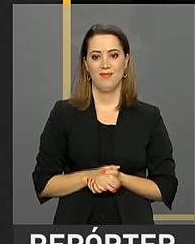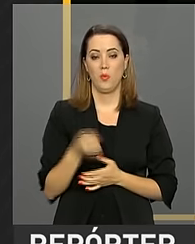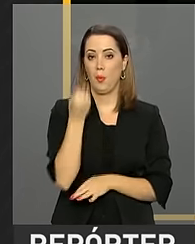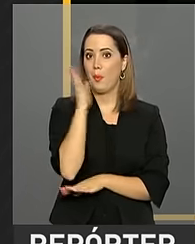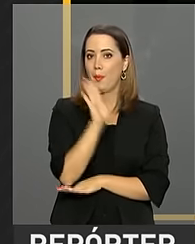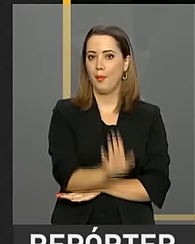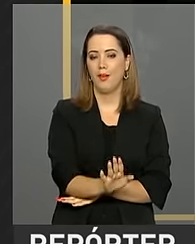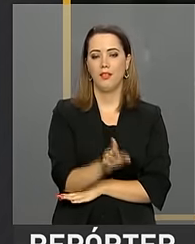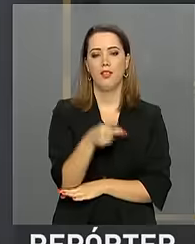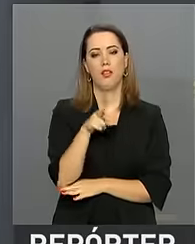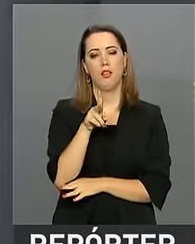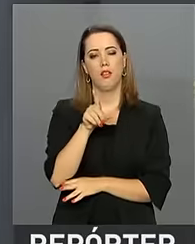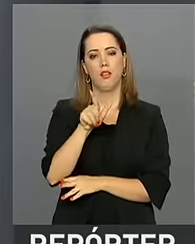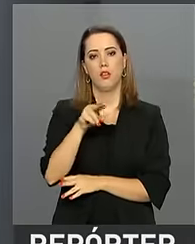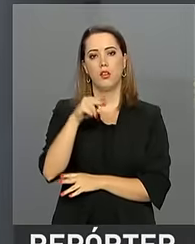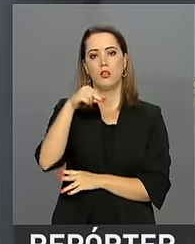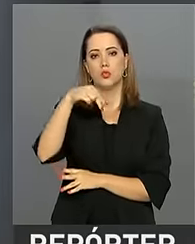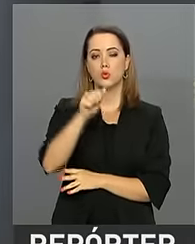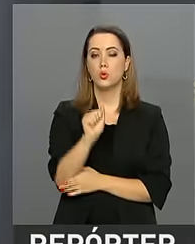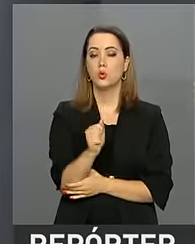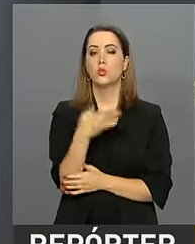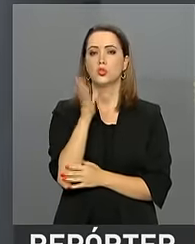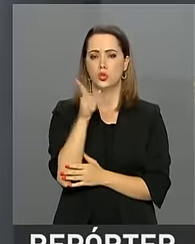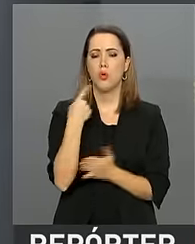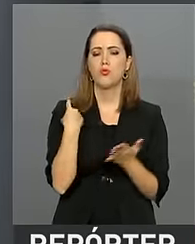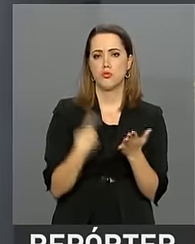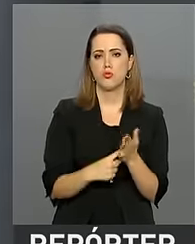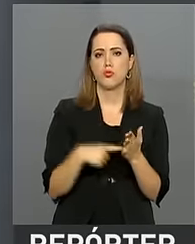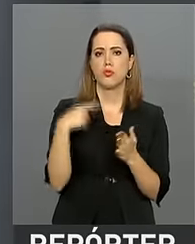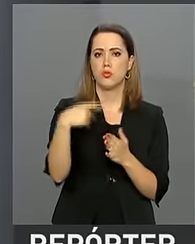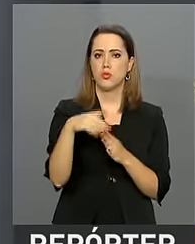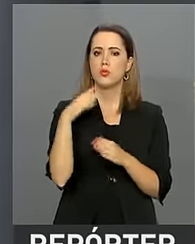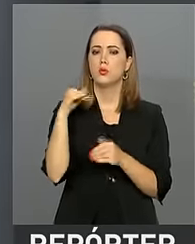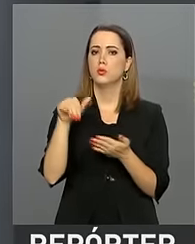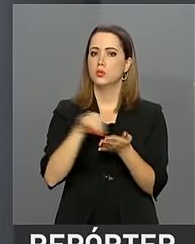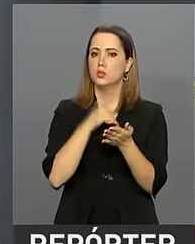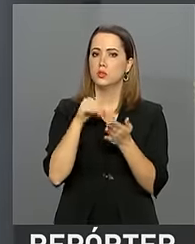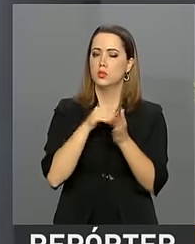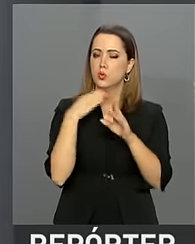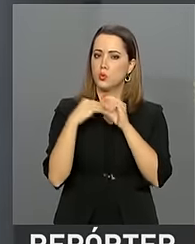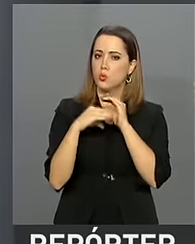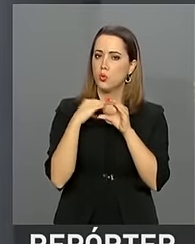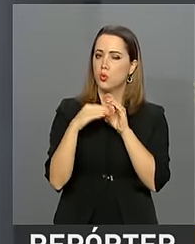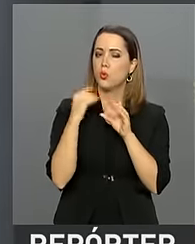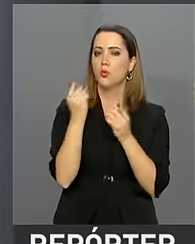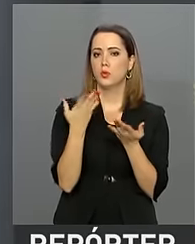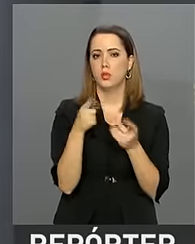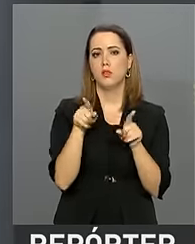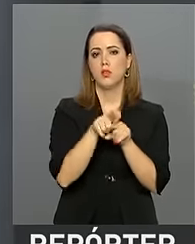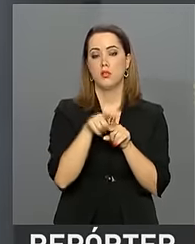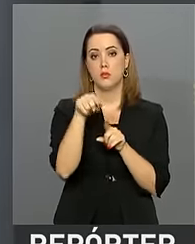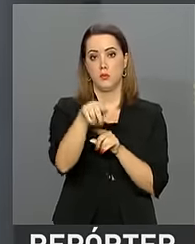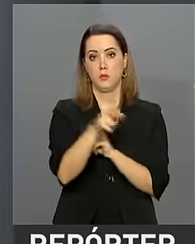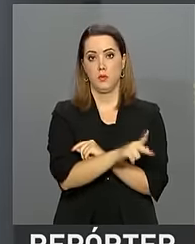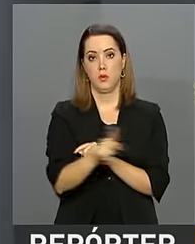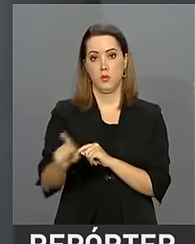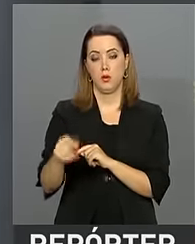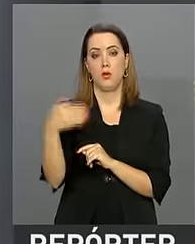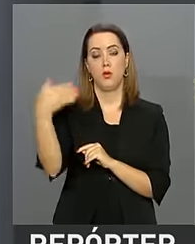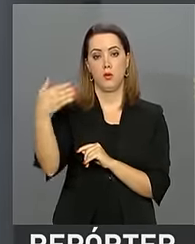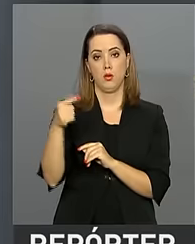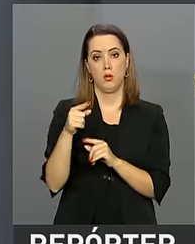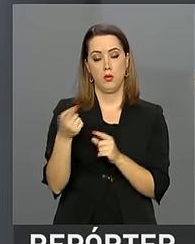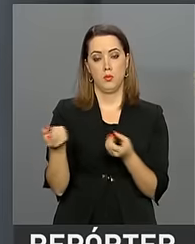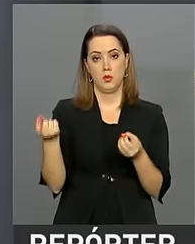Boa tarde, Luana. Eu acabei de confirmar com a Secretaria de Comunicação Social da Presidência da República que o presidente Michel Temer vai retornar